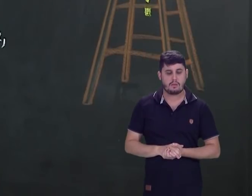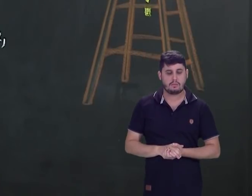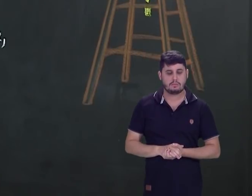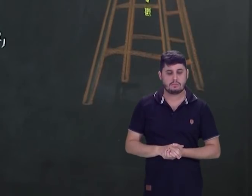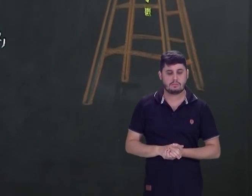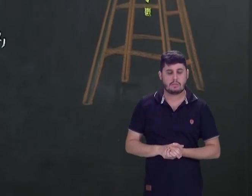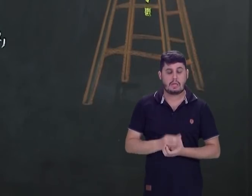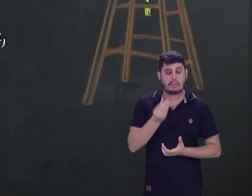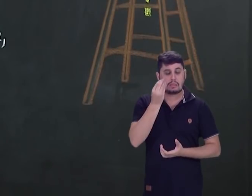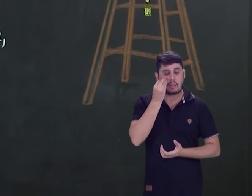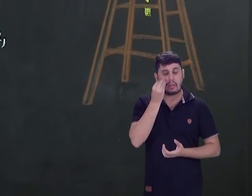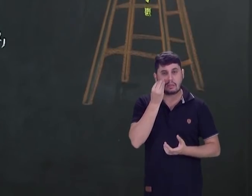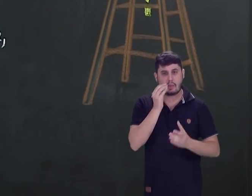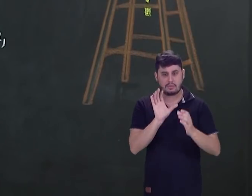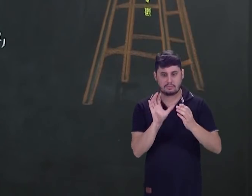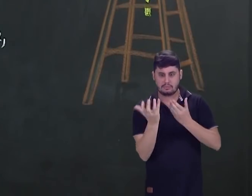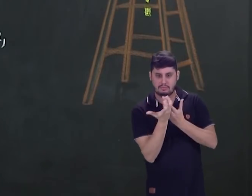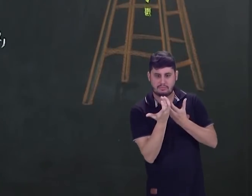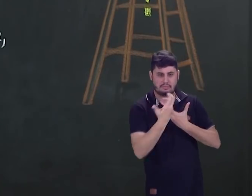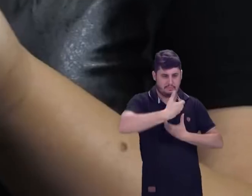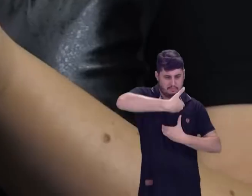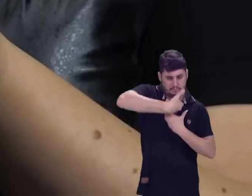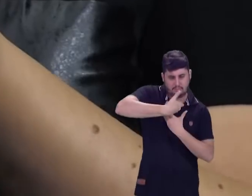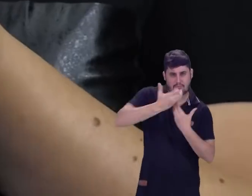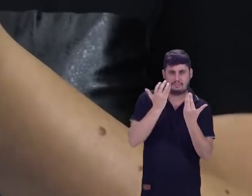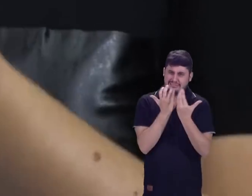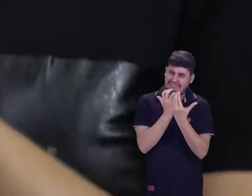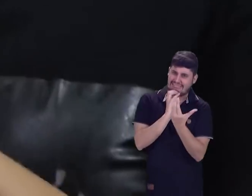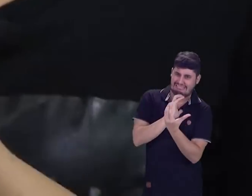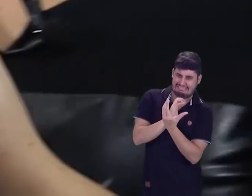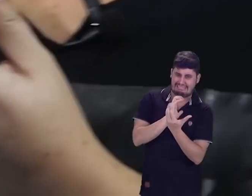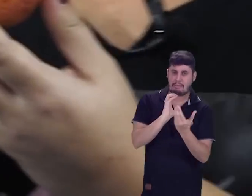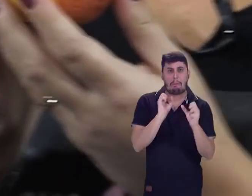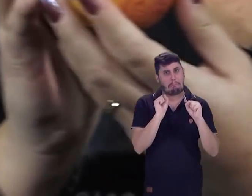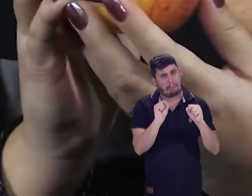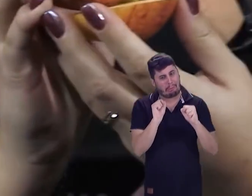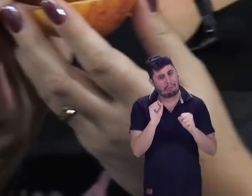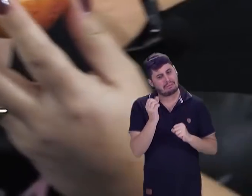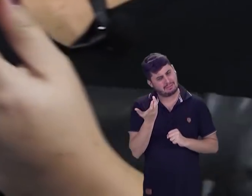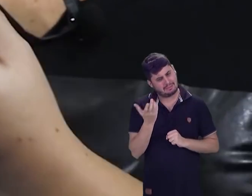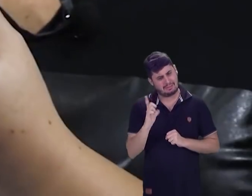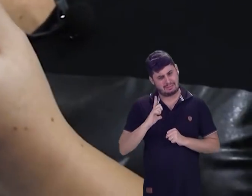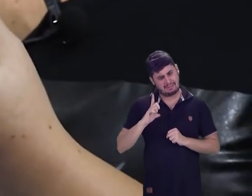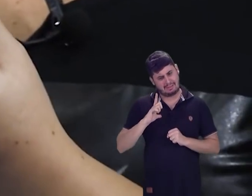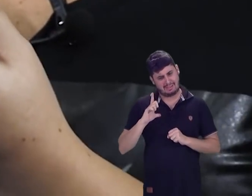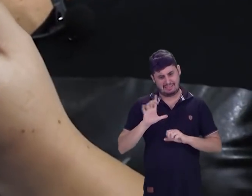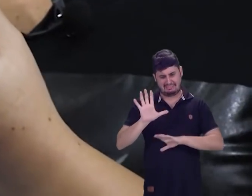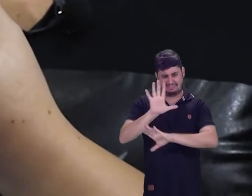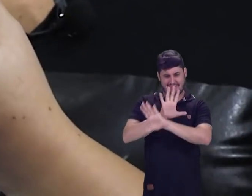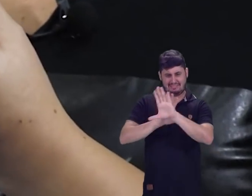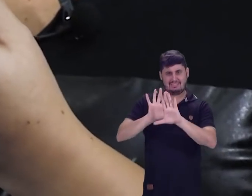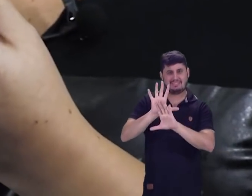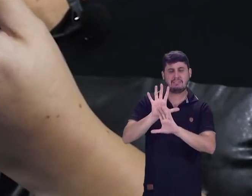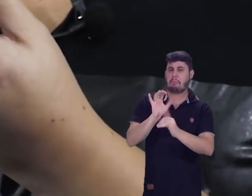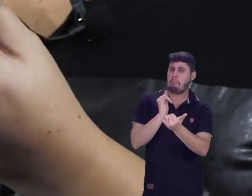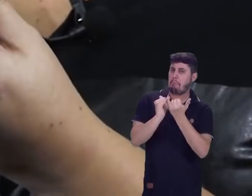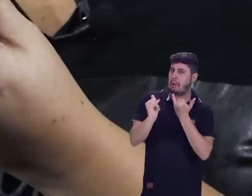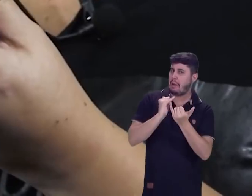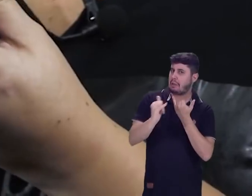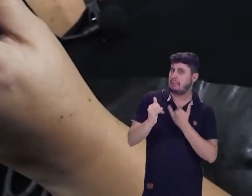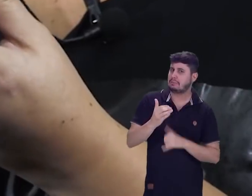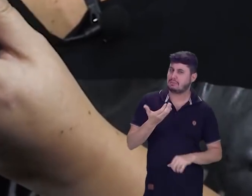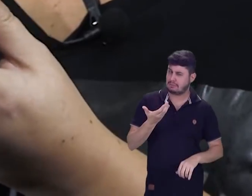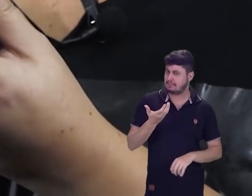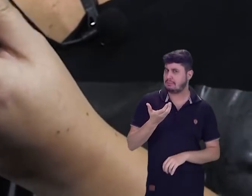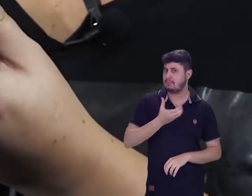e tentar remontá-la de outra forma, pode até ser que eu consiga ter referência da maçã. Pode